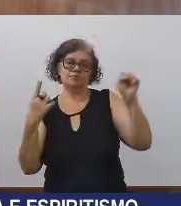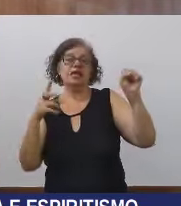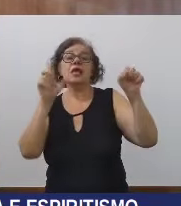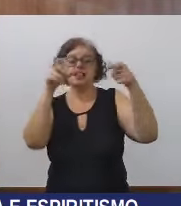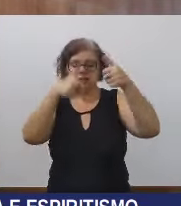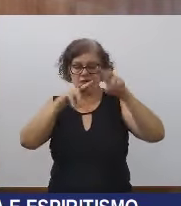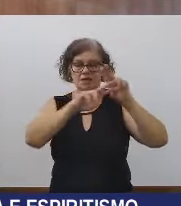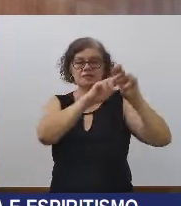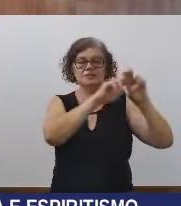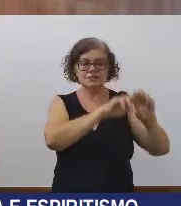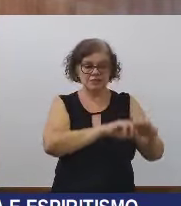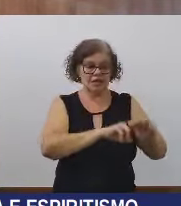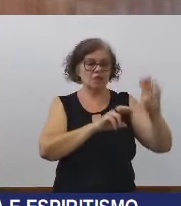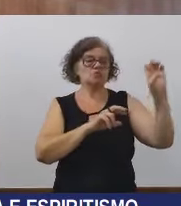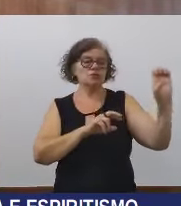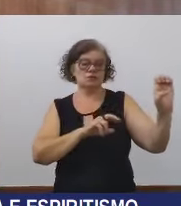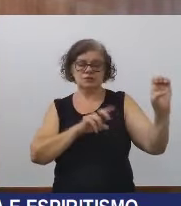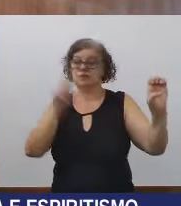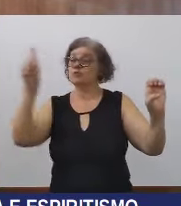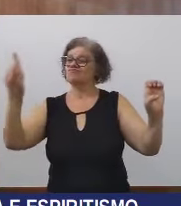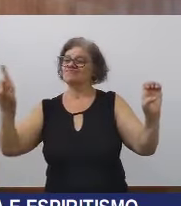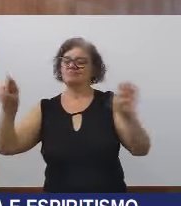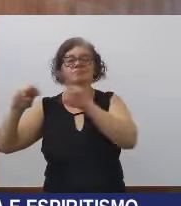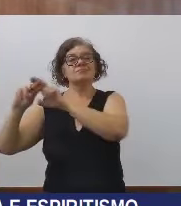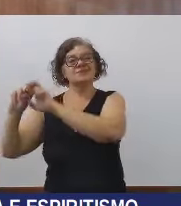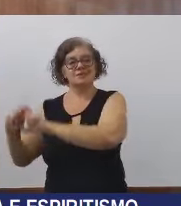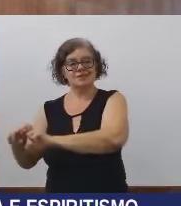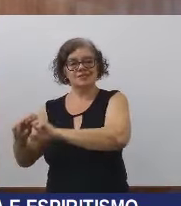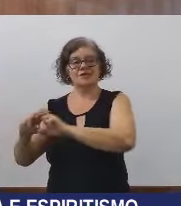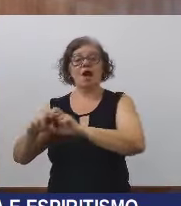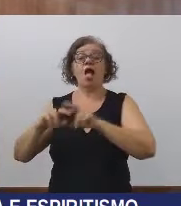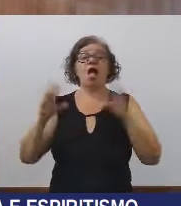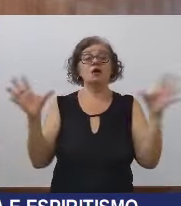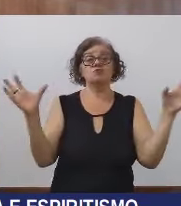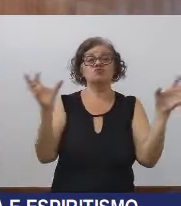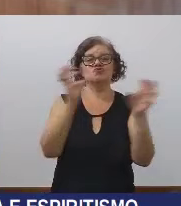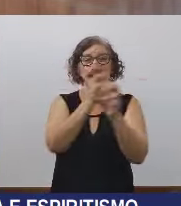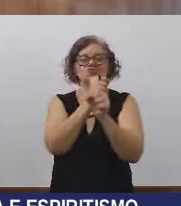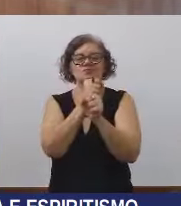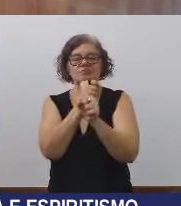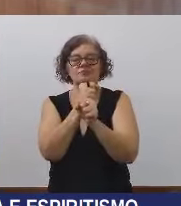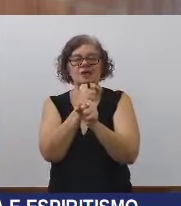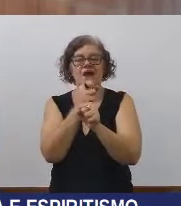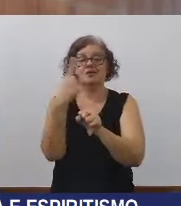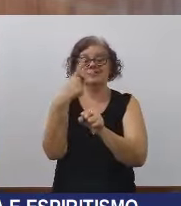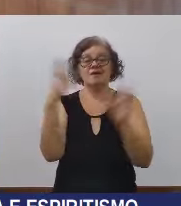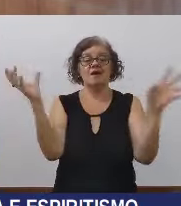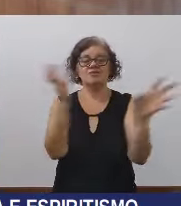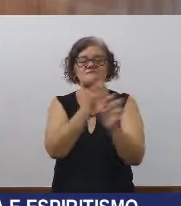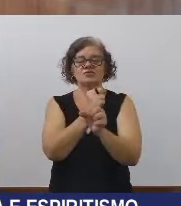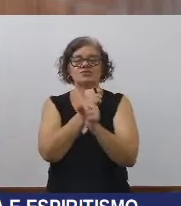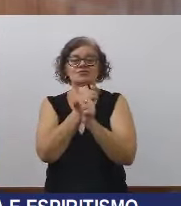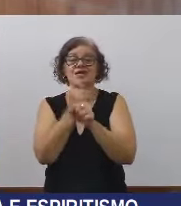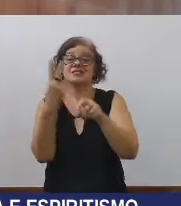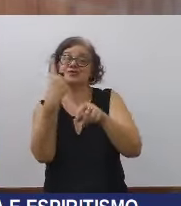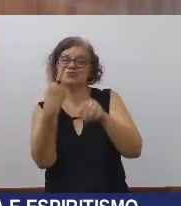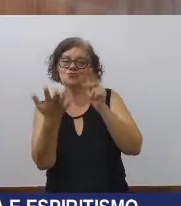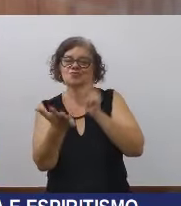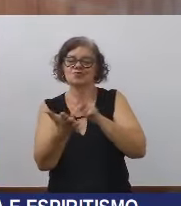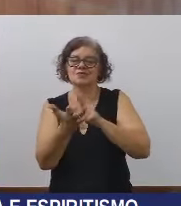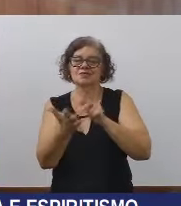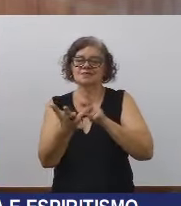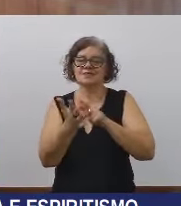lado esquerdo do trem e a outra do lado direito? E a somatória dessas verdades não seria algo